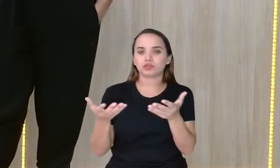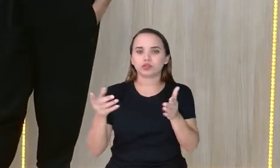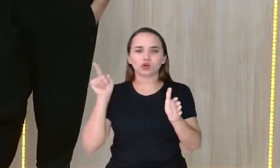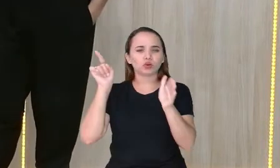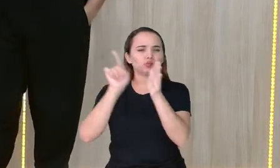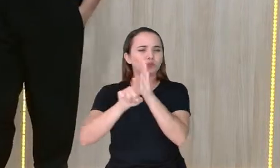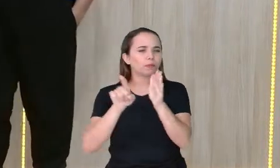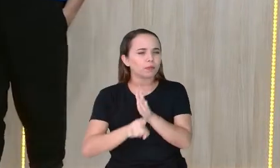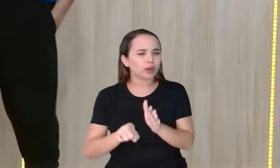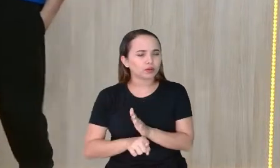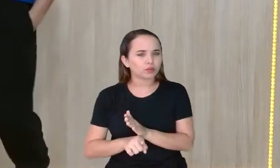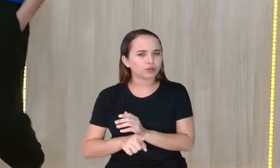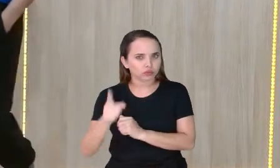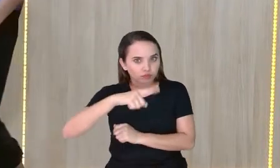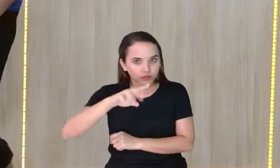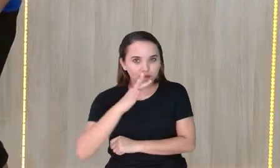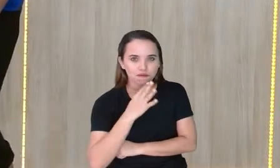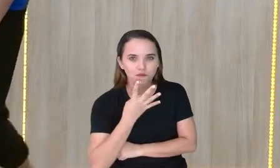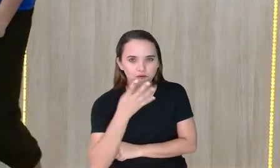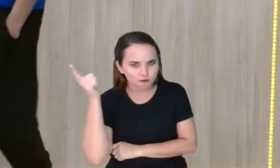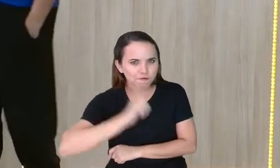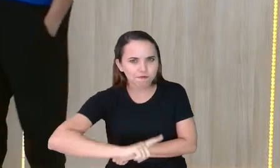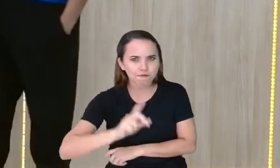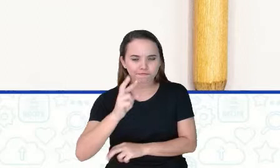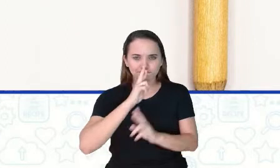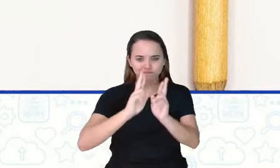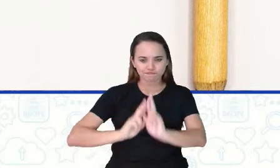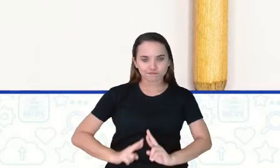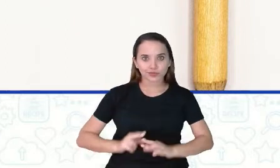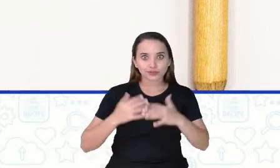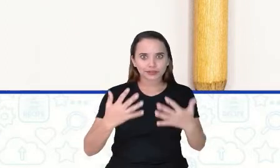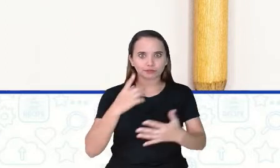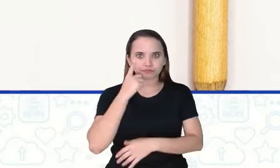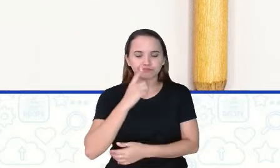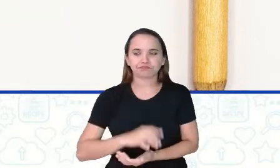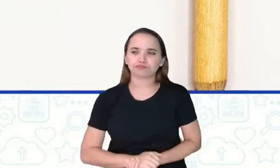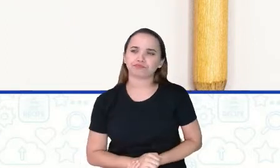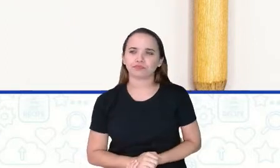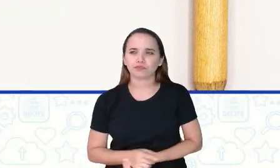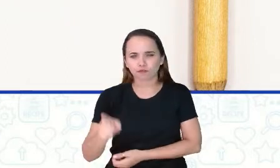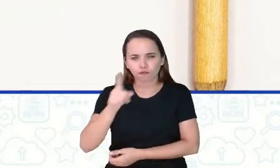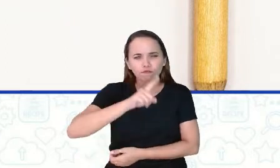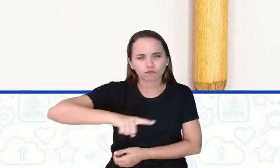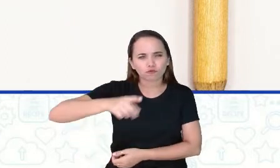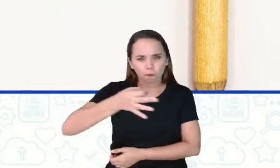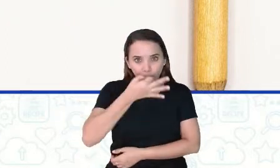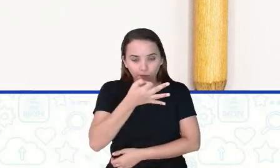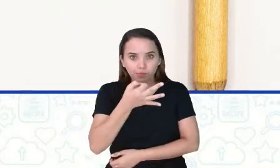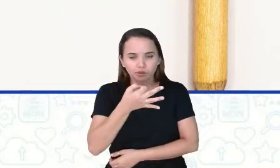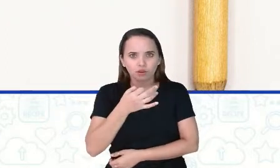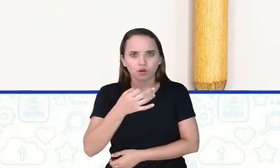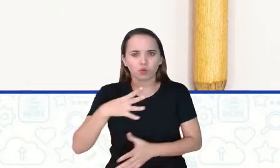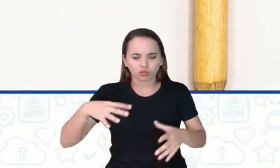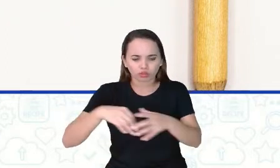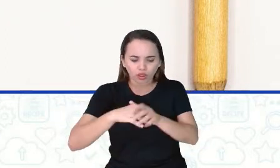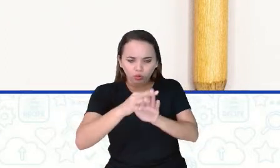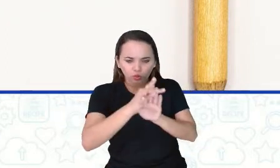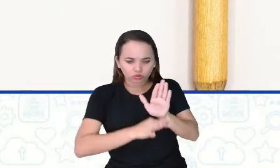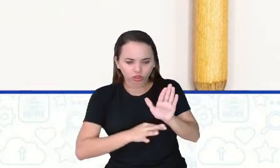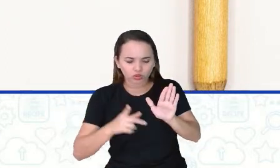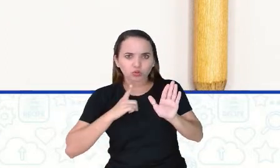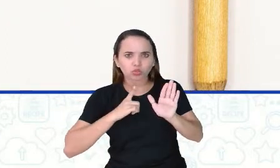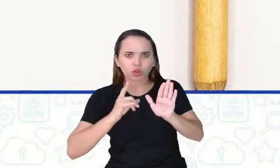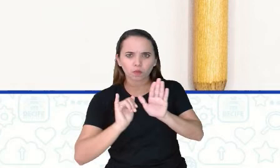vocês. Será que a gente consegue responder? Ó, vocês acham que o texto anterior traz em si uma